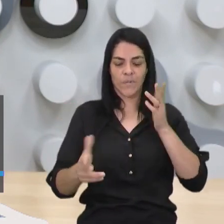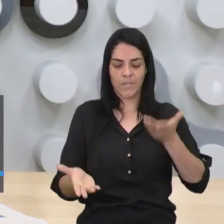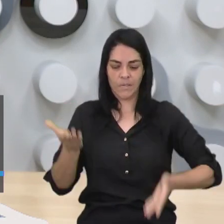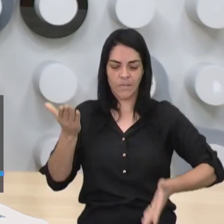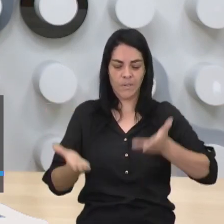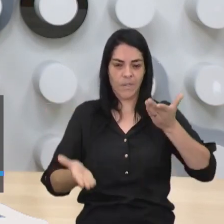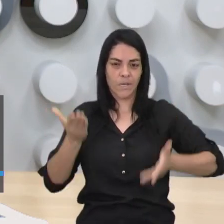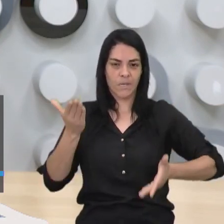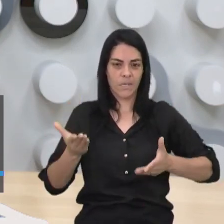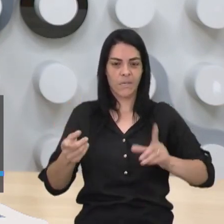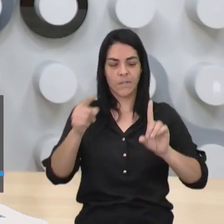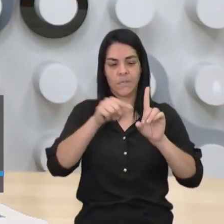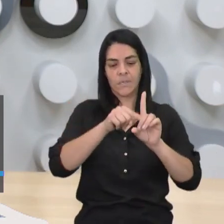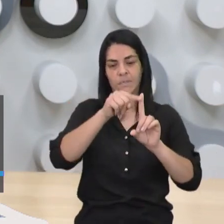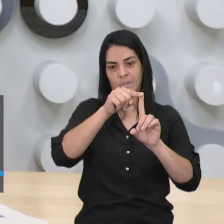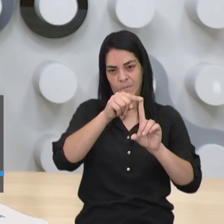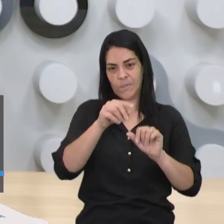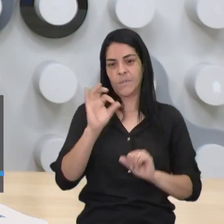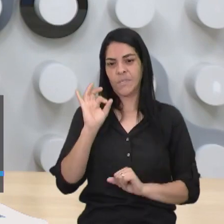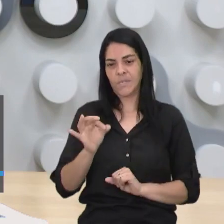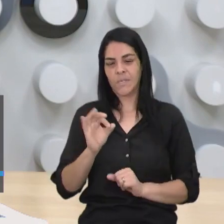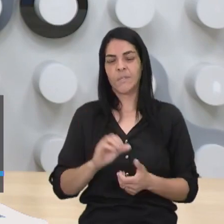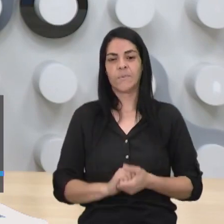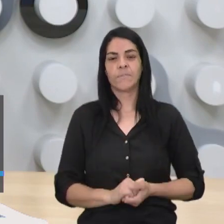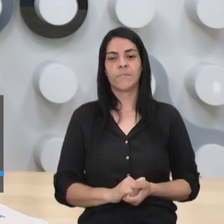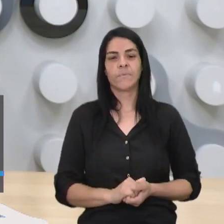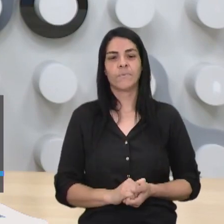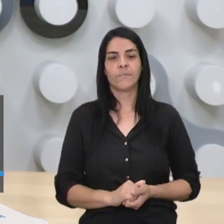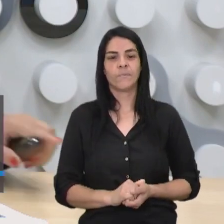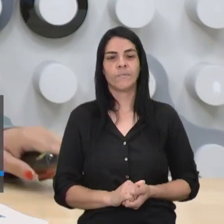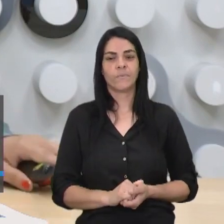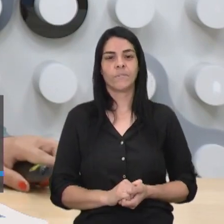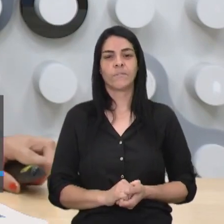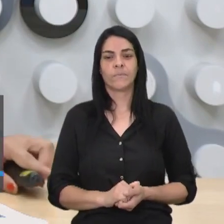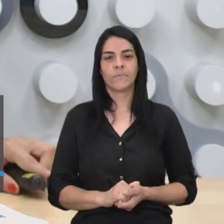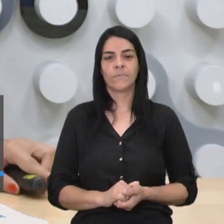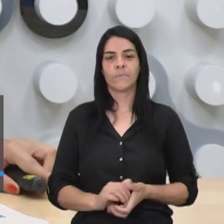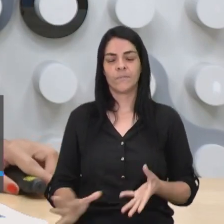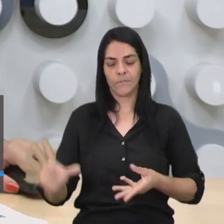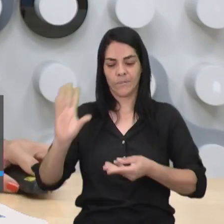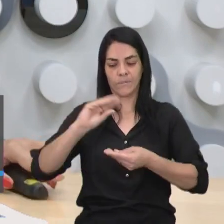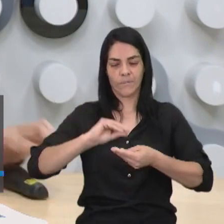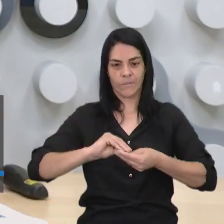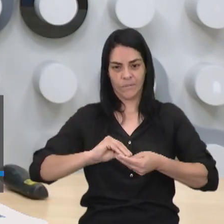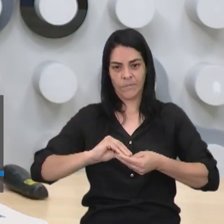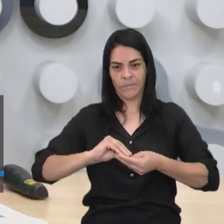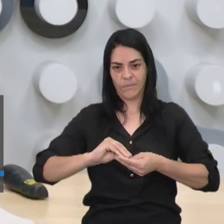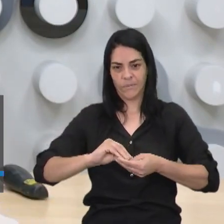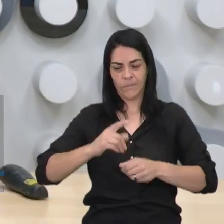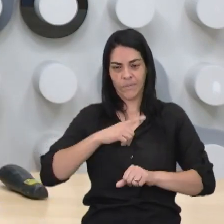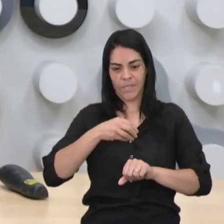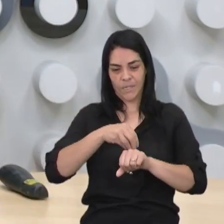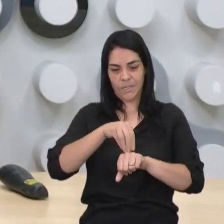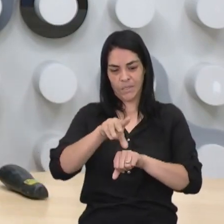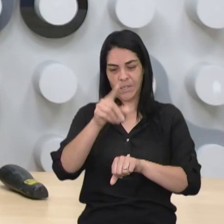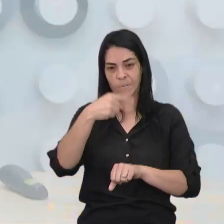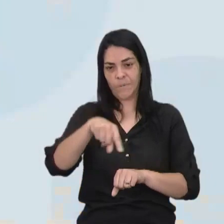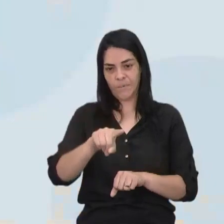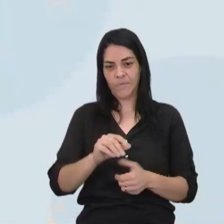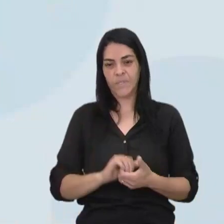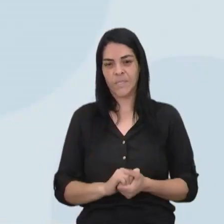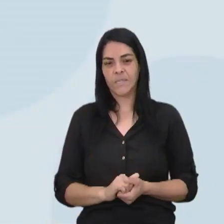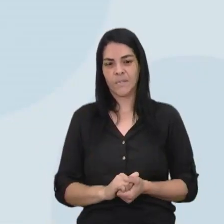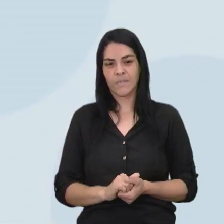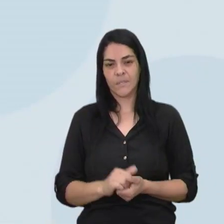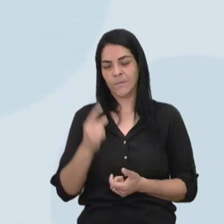e salinidade. Tá certo? Bom, e aí para sistematizar isso, vem como sugestão para vocês aí, mais